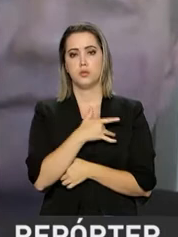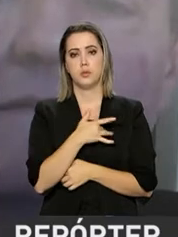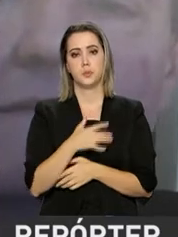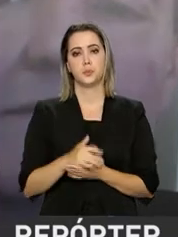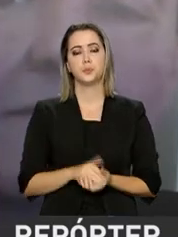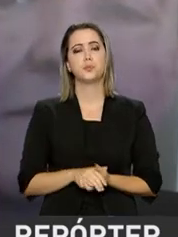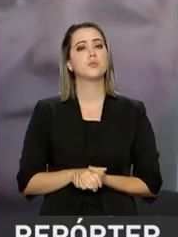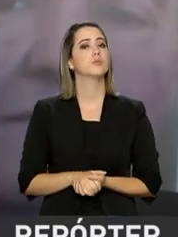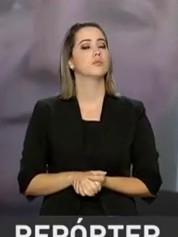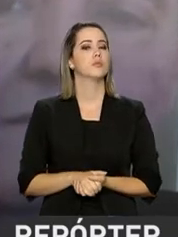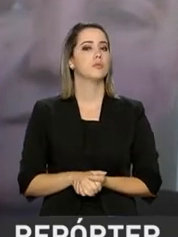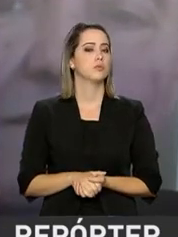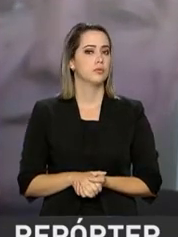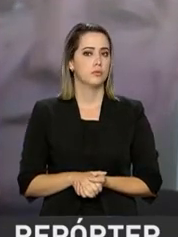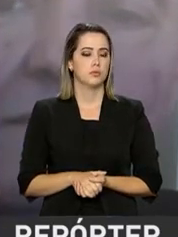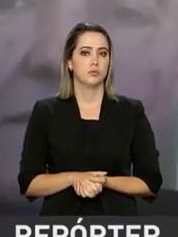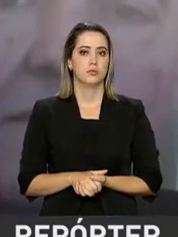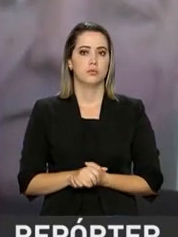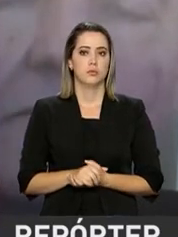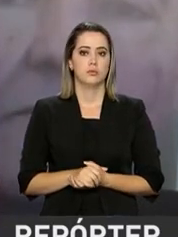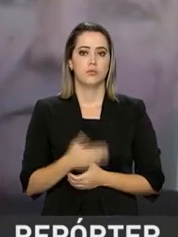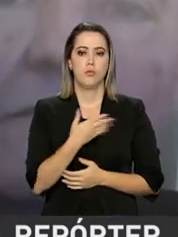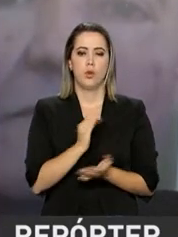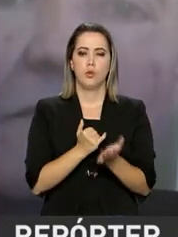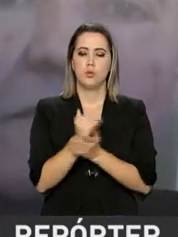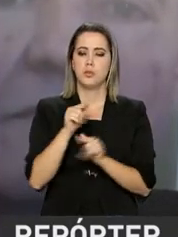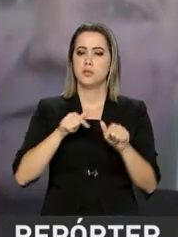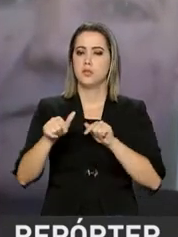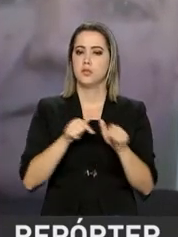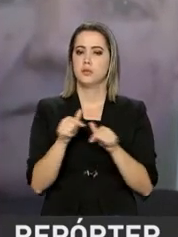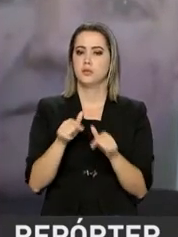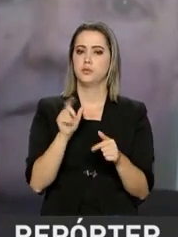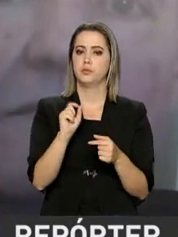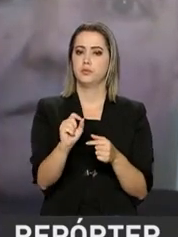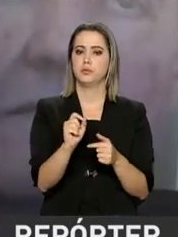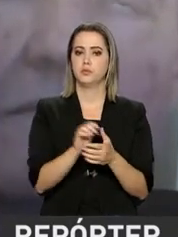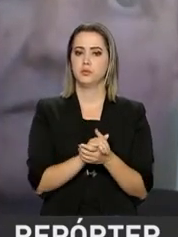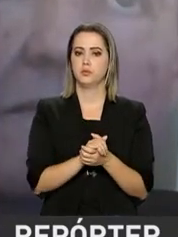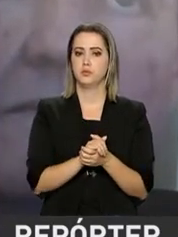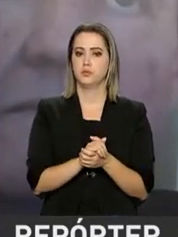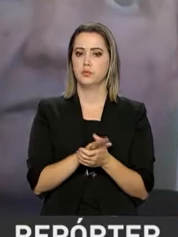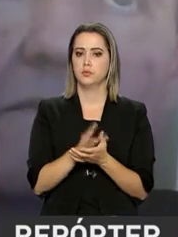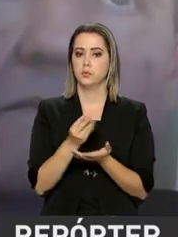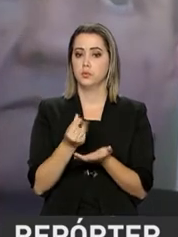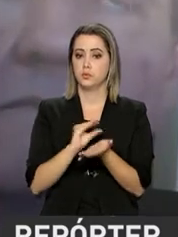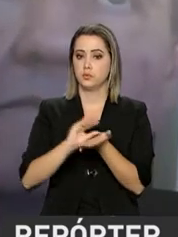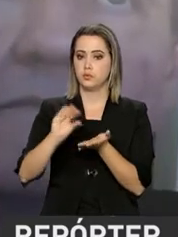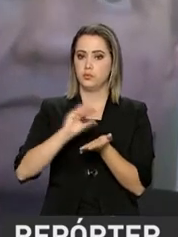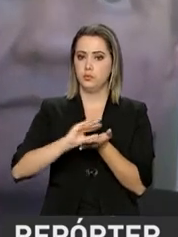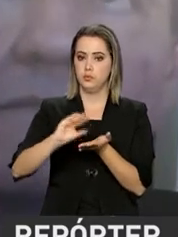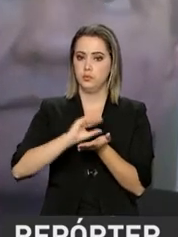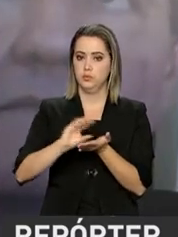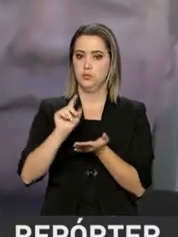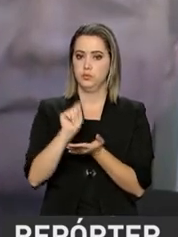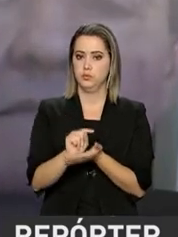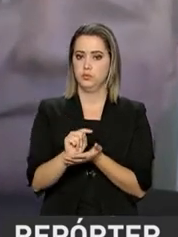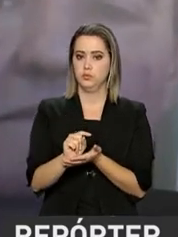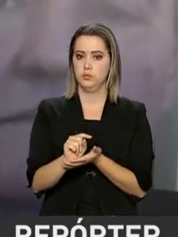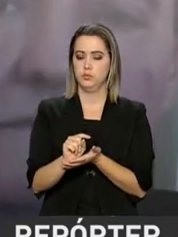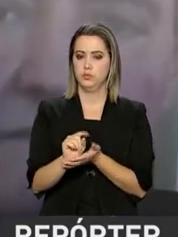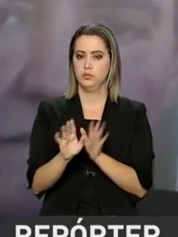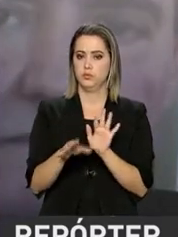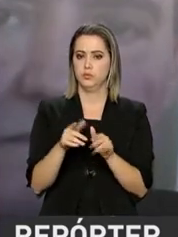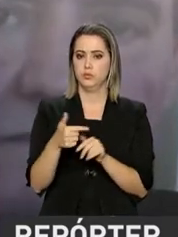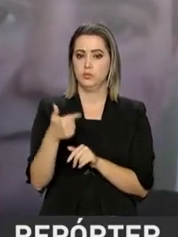Iniciaremos esta ação com um investimento de